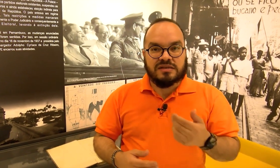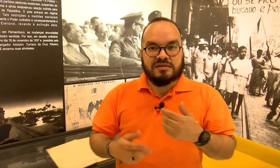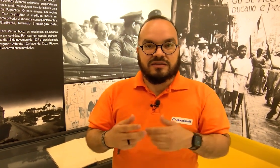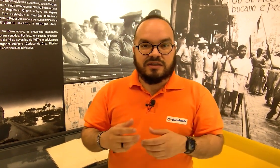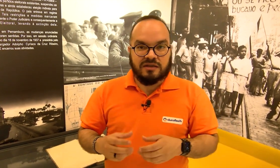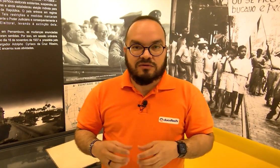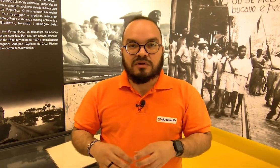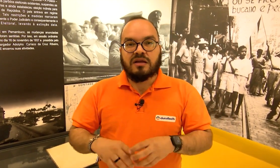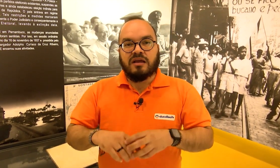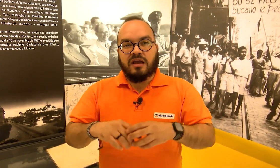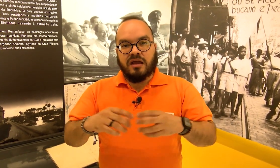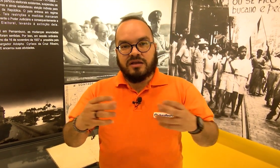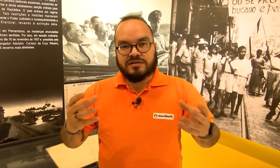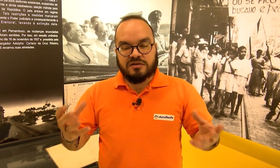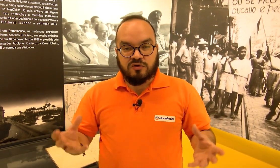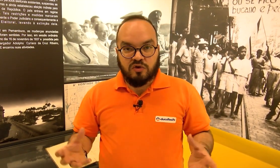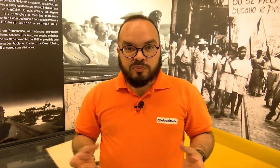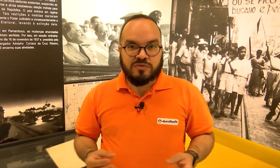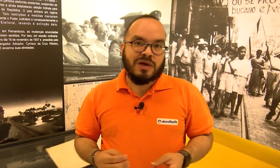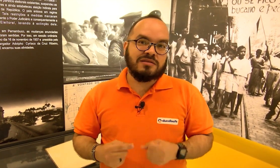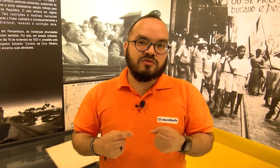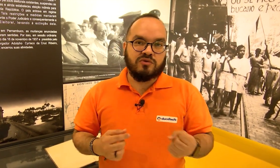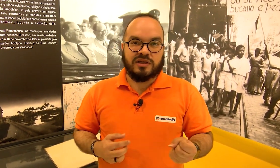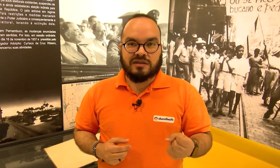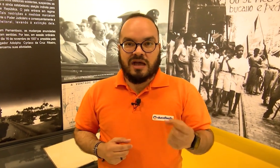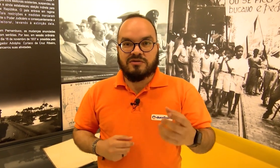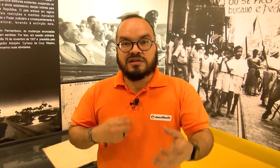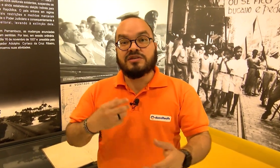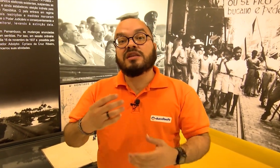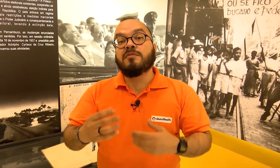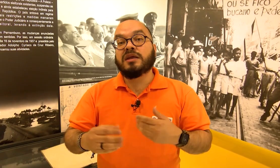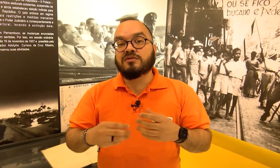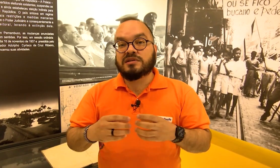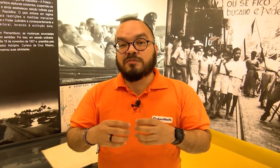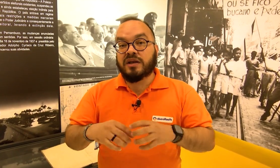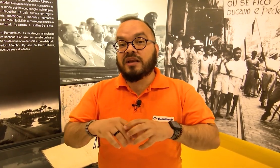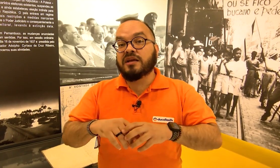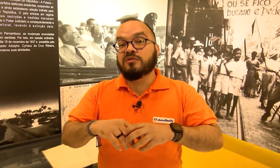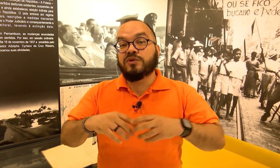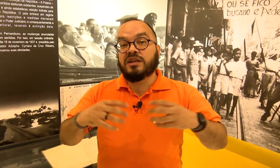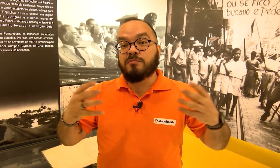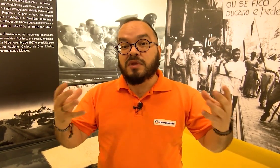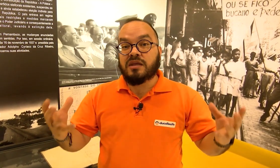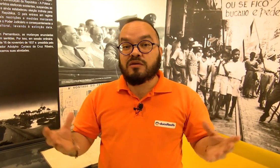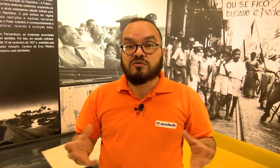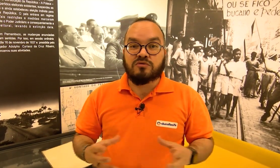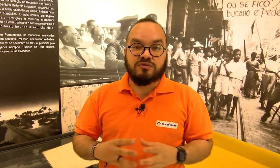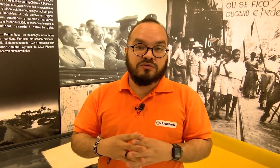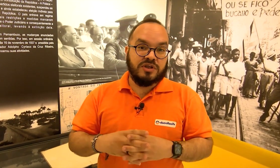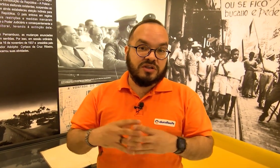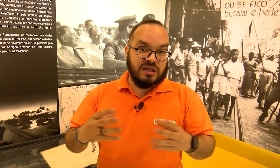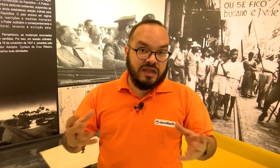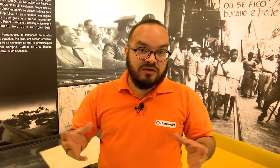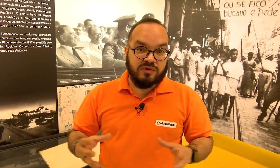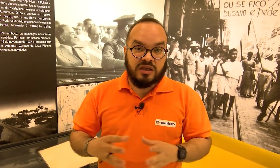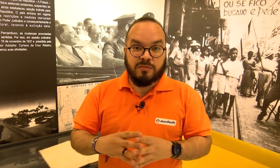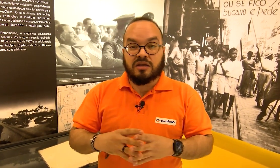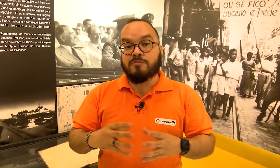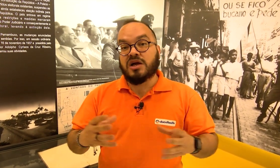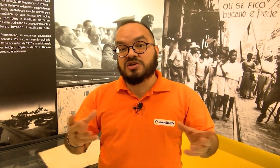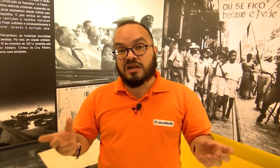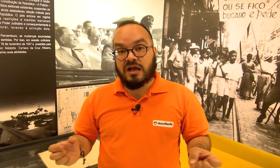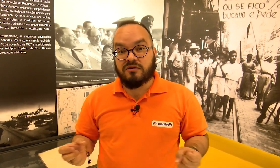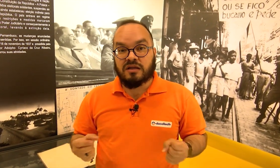Então nesse sentido esses grupos mais autoritários eles terminam sempre criando um inimigo externo